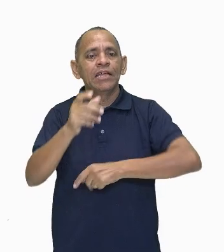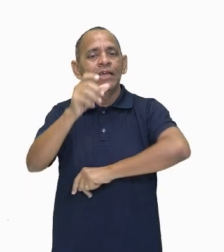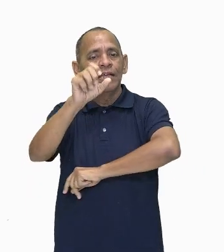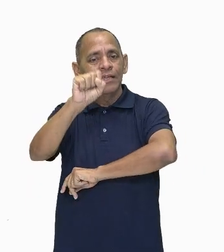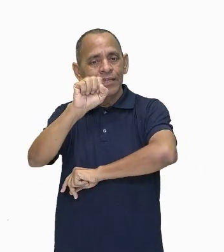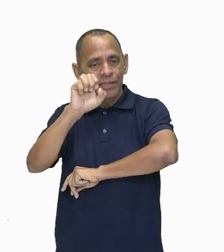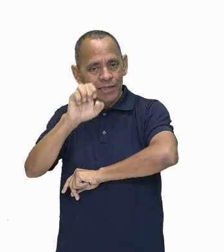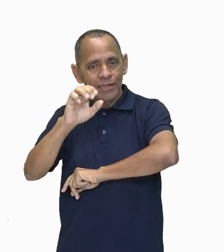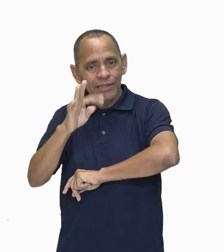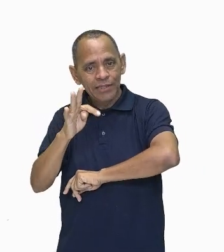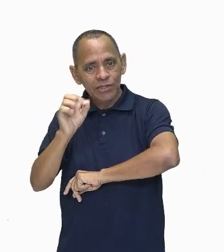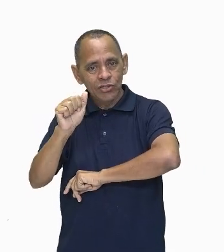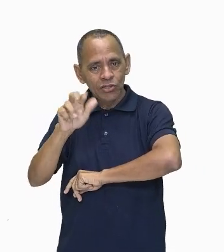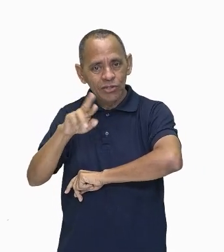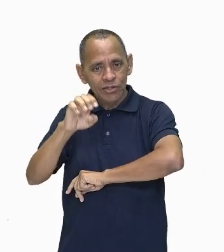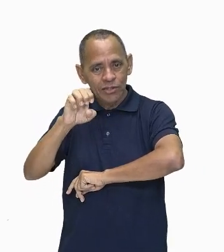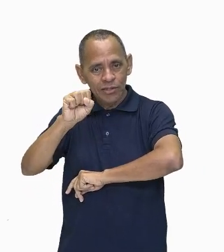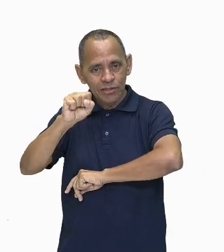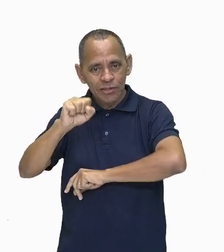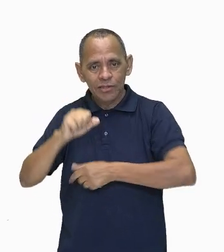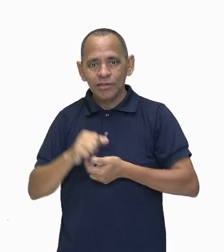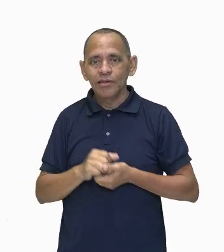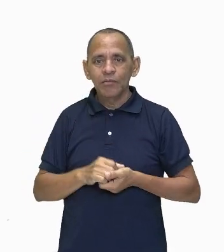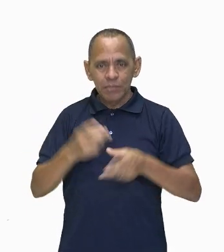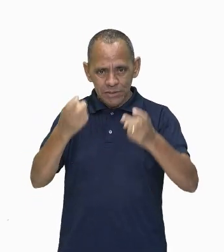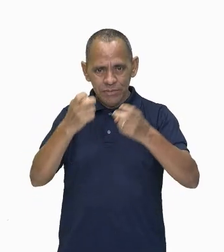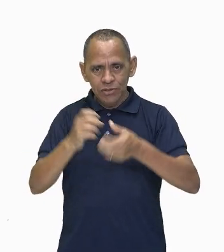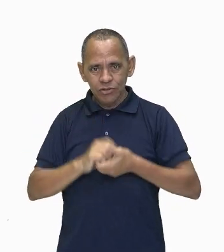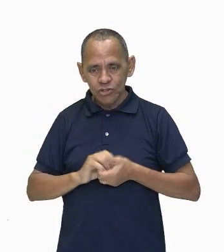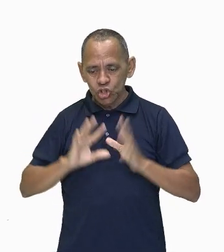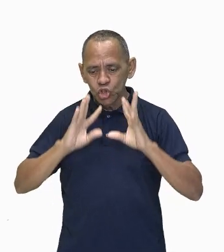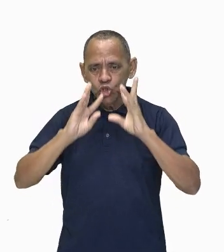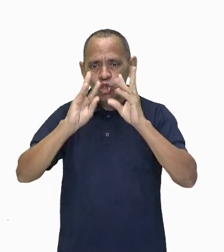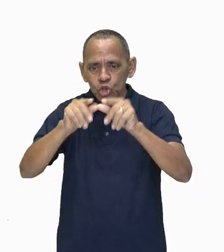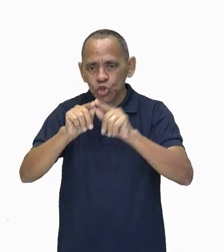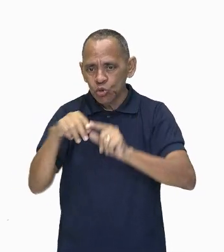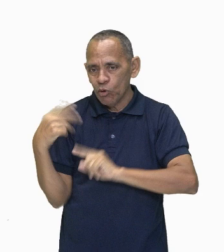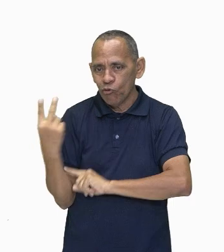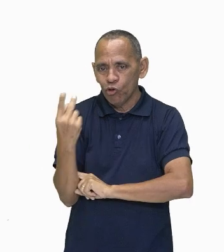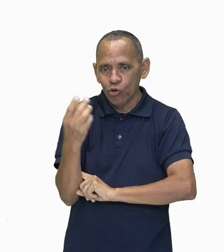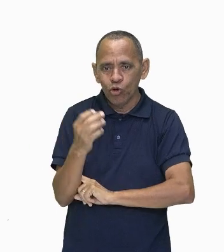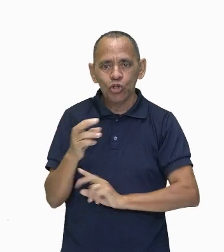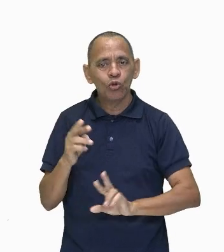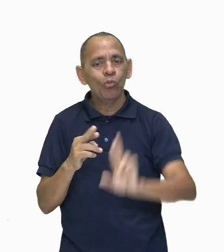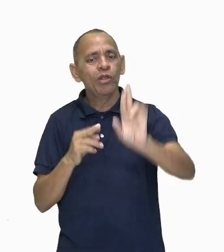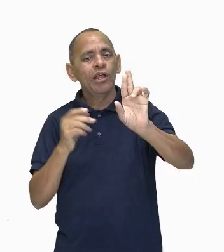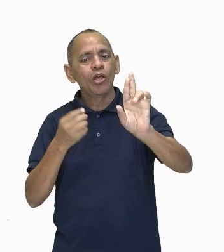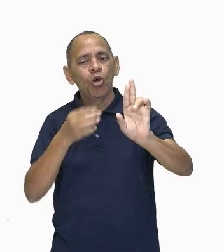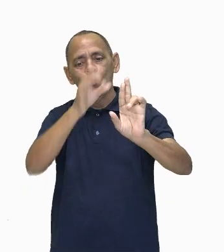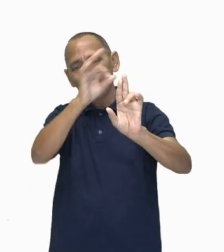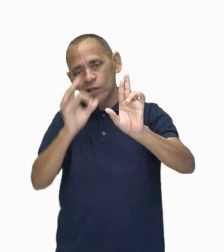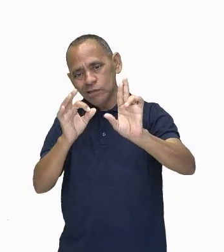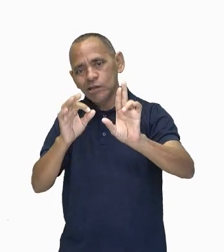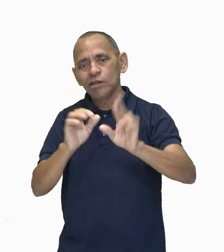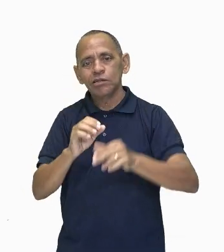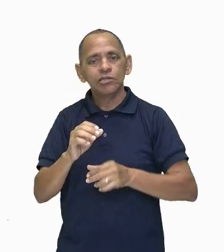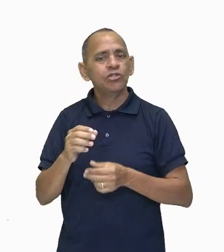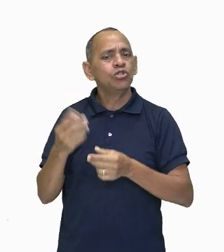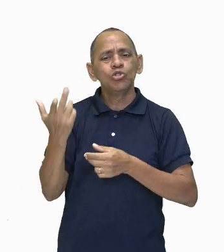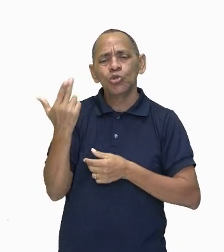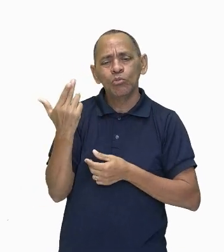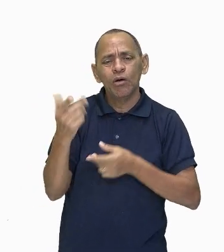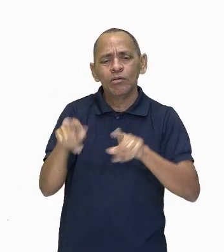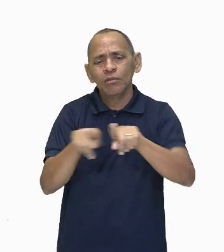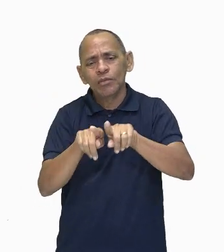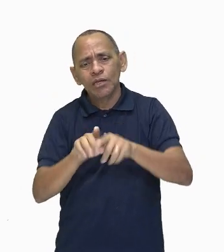de pizza, né? Vejam que todos os valores aí estão representados em porcentagem, tá? Esse é o mais comum de ser apresentado. Então